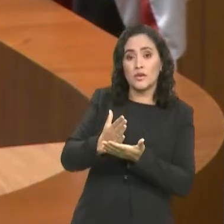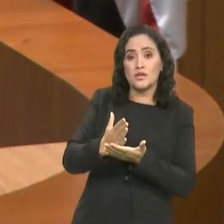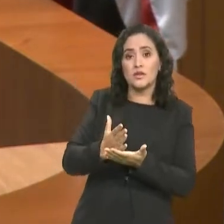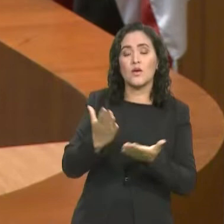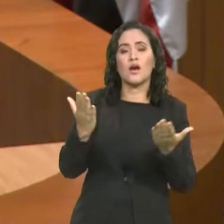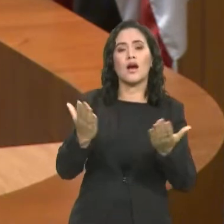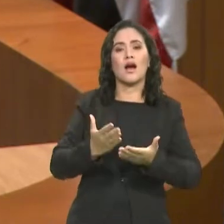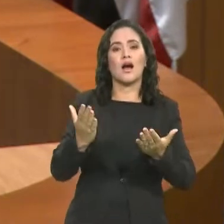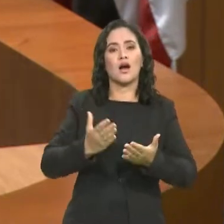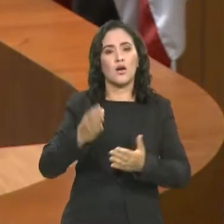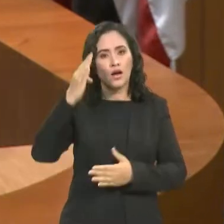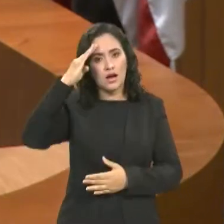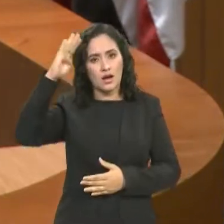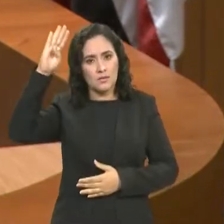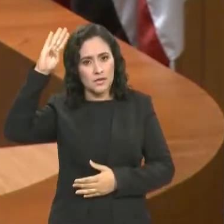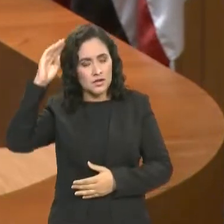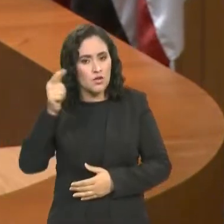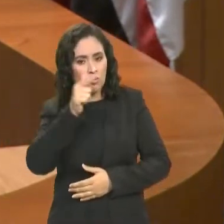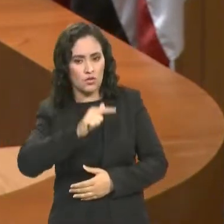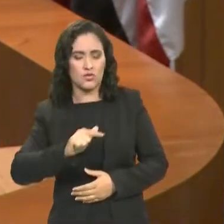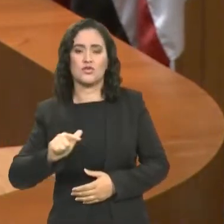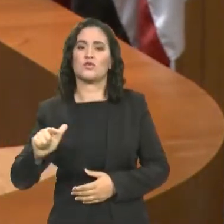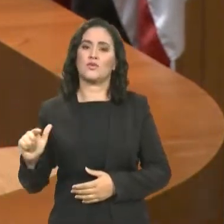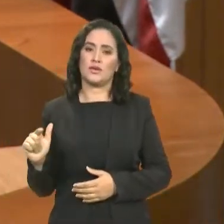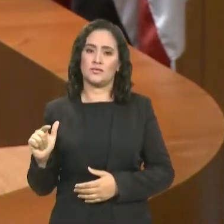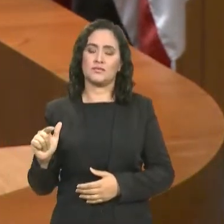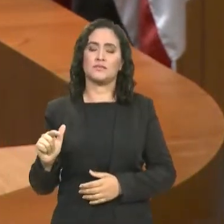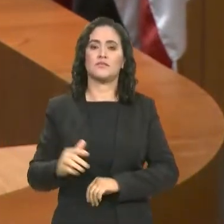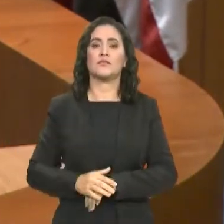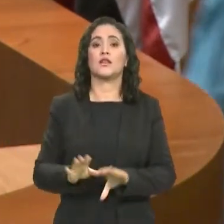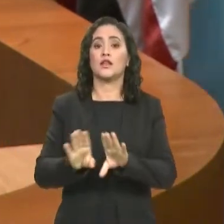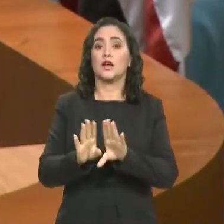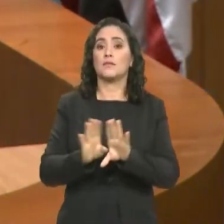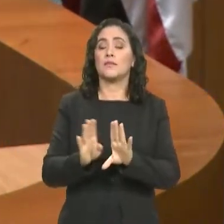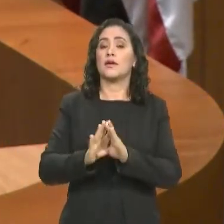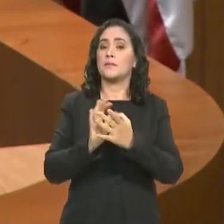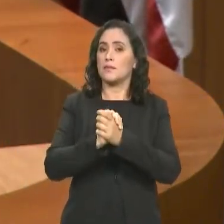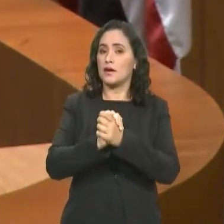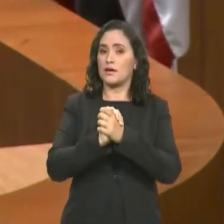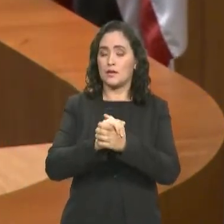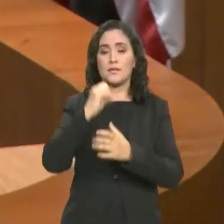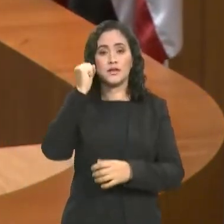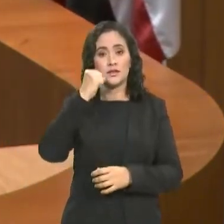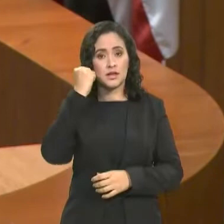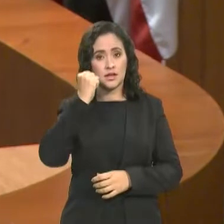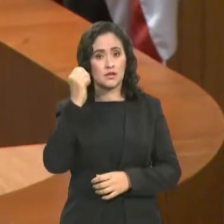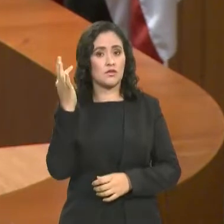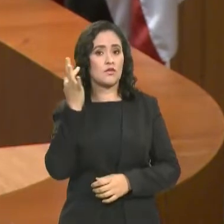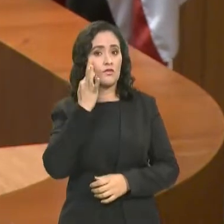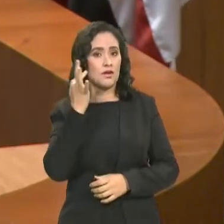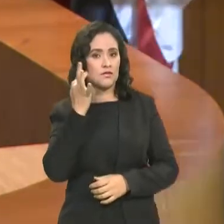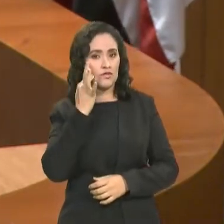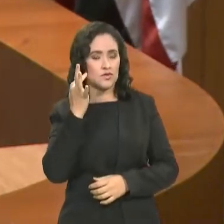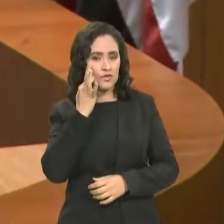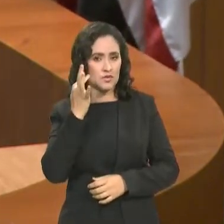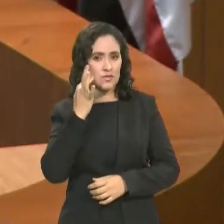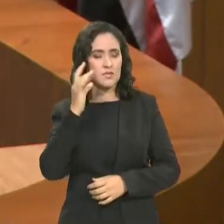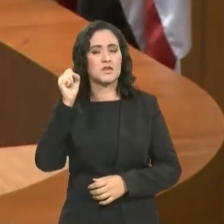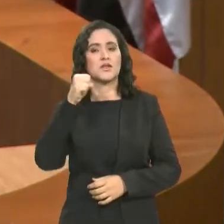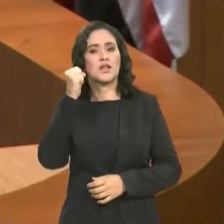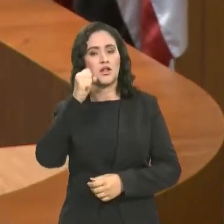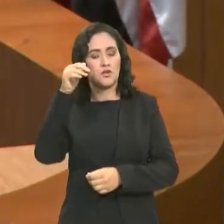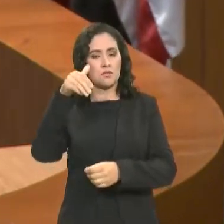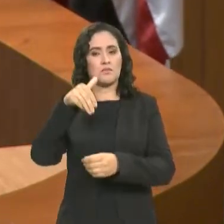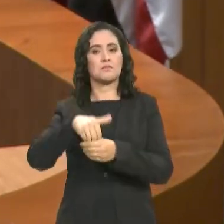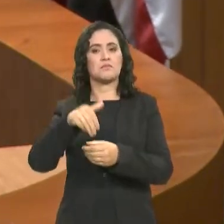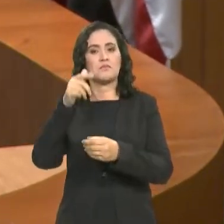um cumprimento também especial ao senador eleito Flávio Dino, que teve uma expressiva votação,